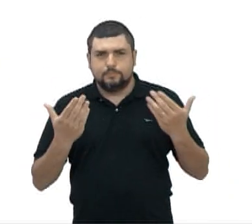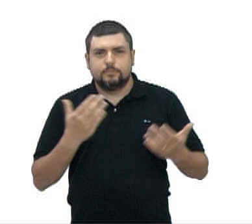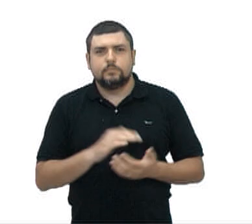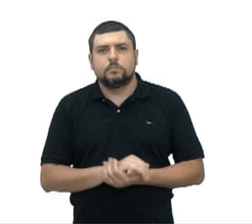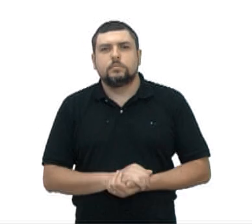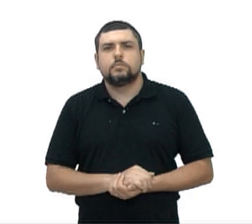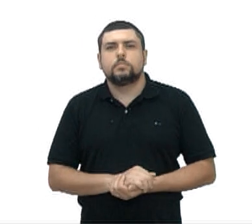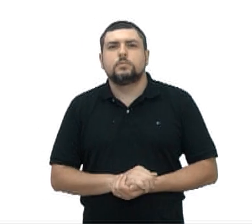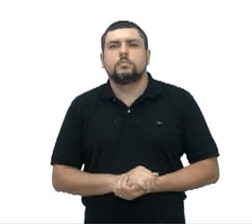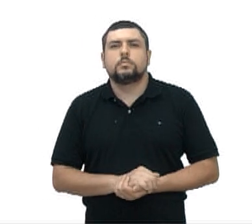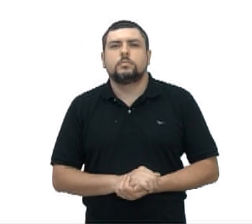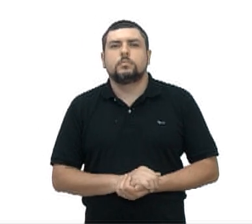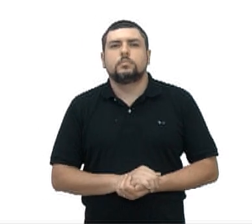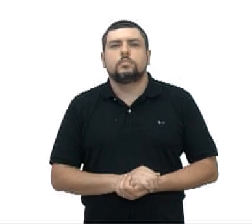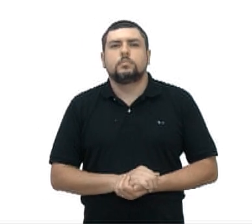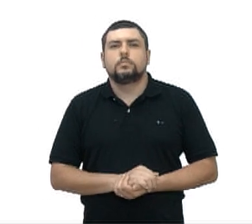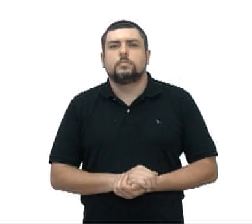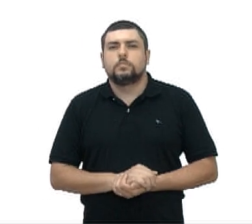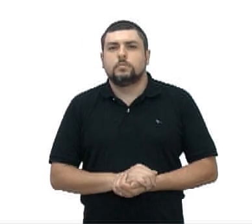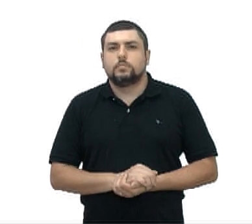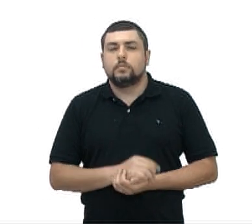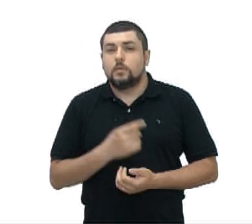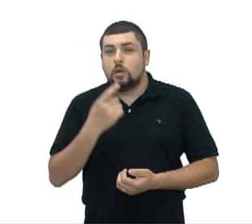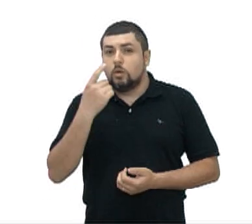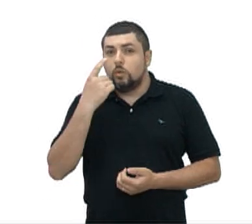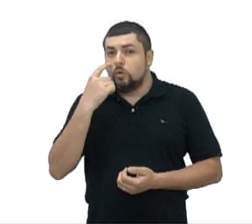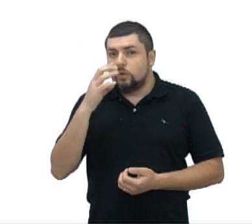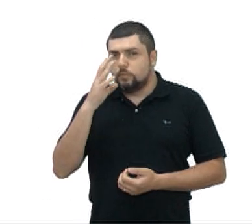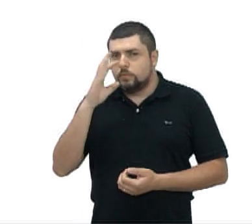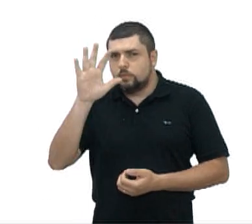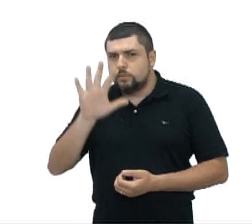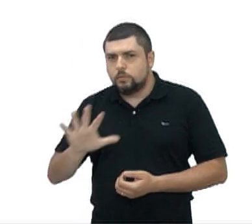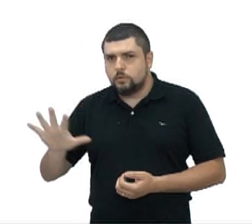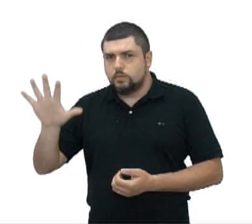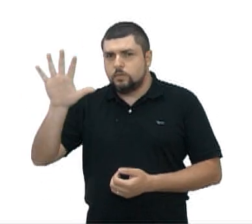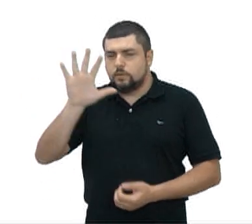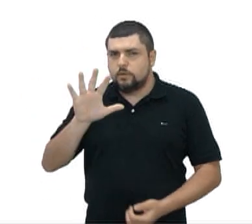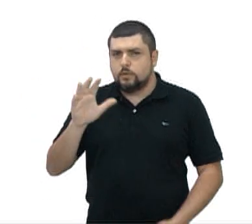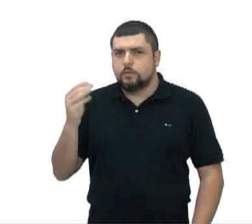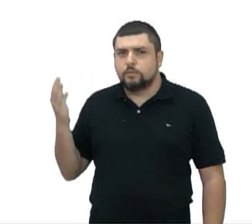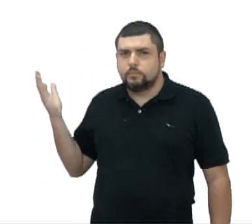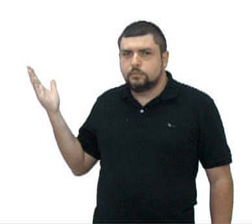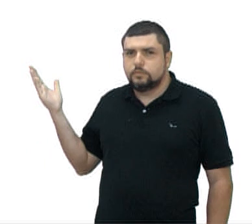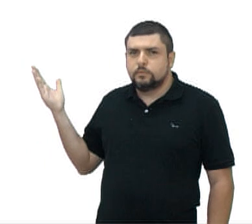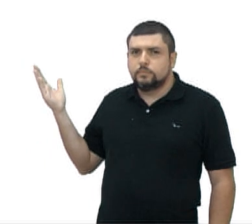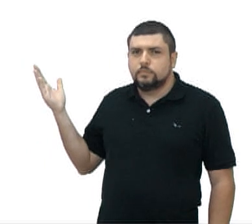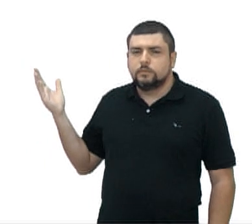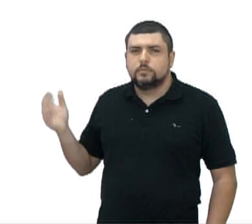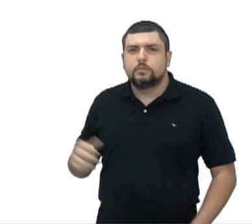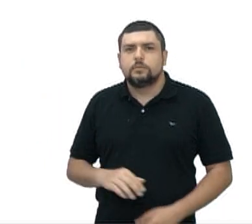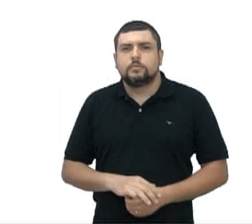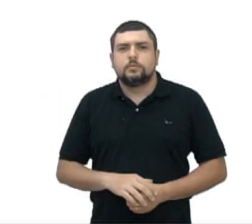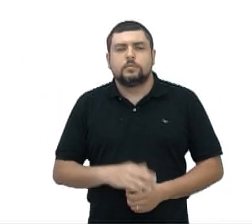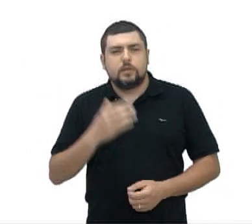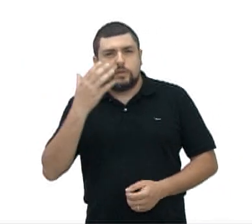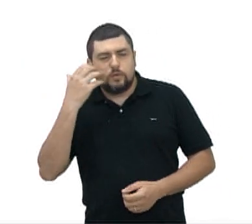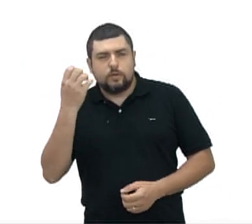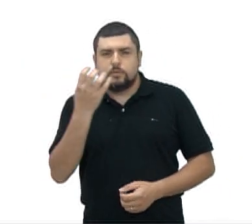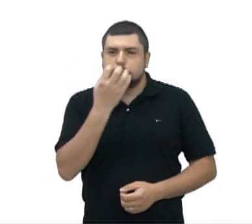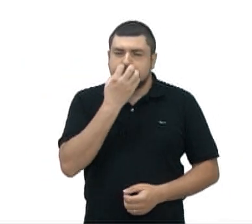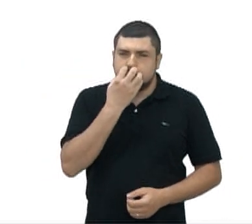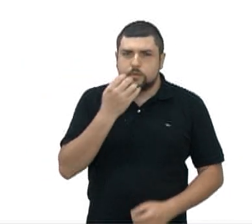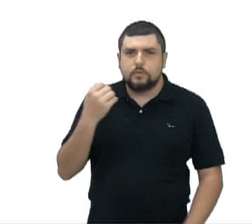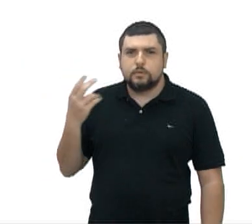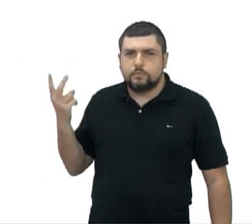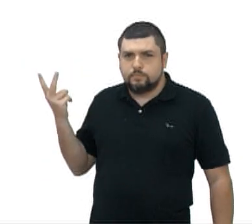at the image and answer. Olhe a imagem que eu tenho aqui do lado do Garfield e do Oddie, o cachorro, tá bom? E daí você